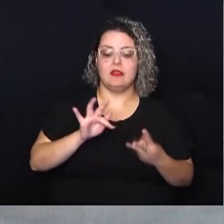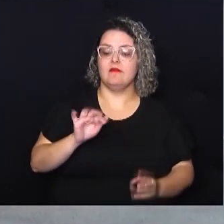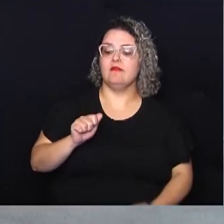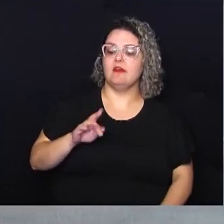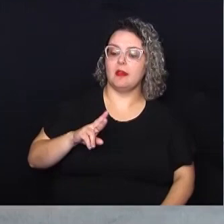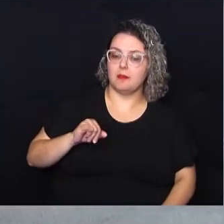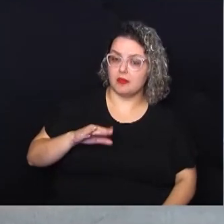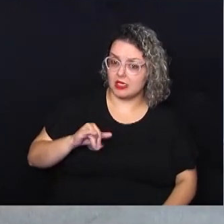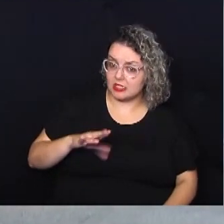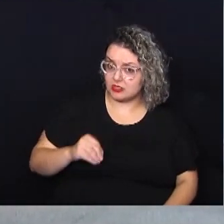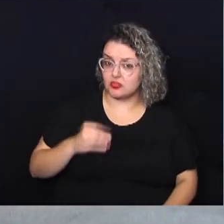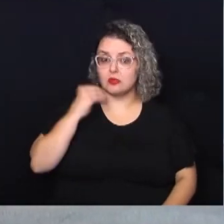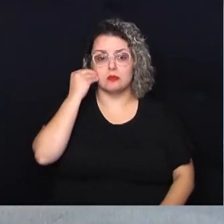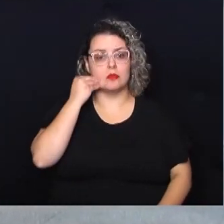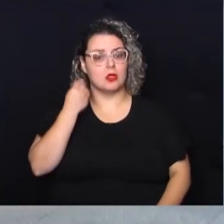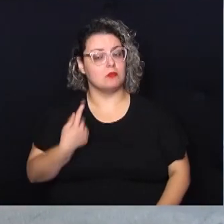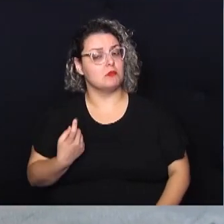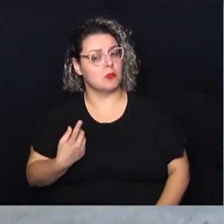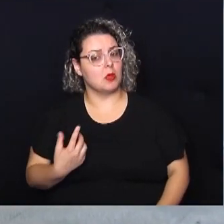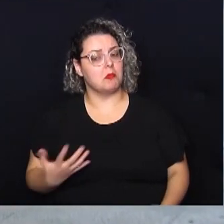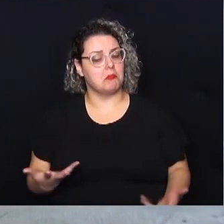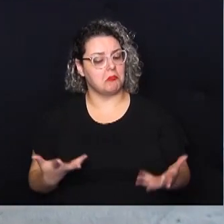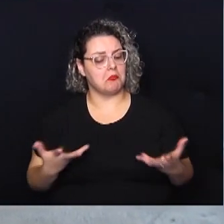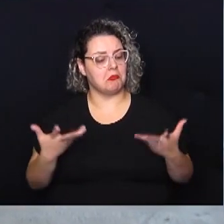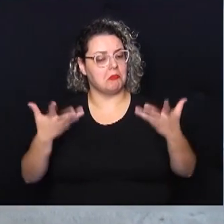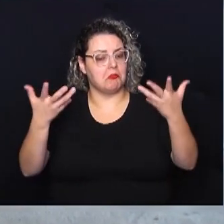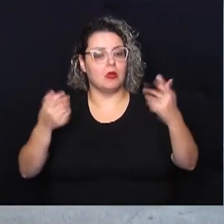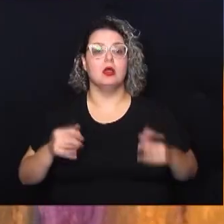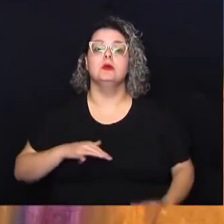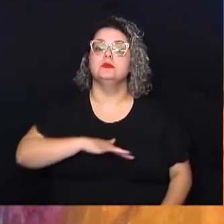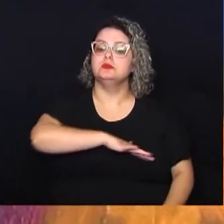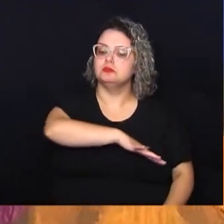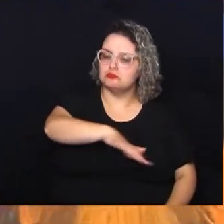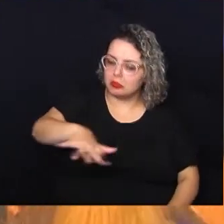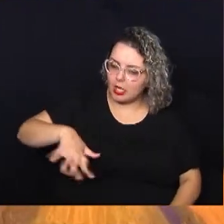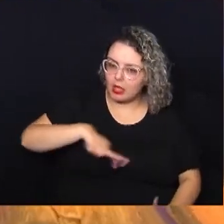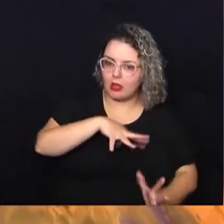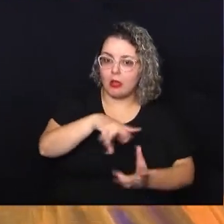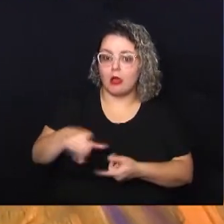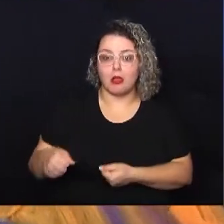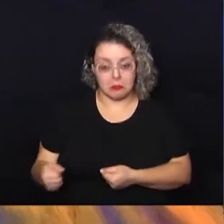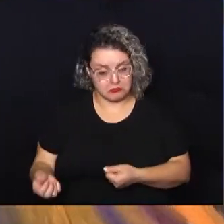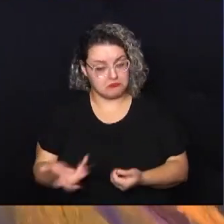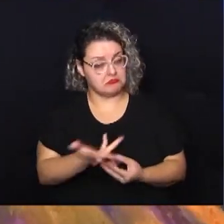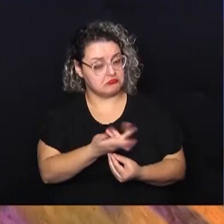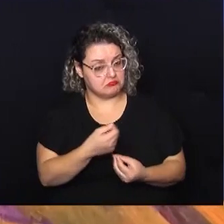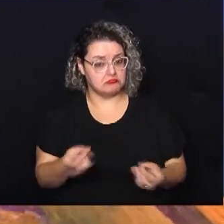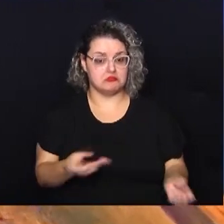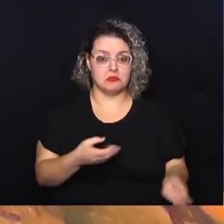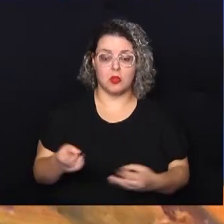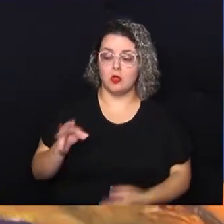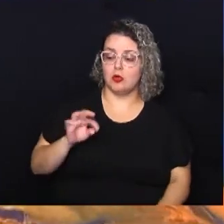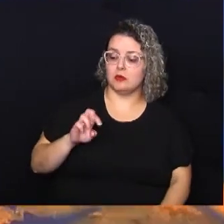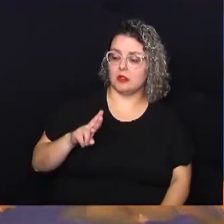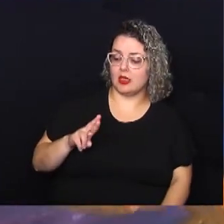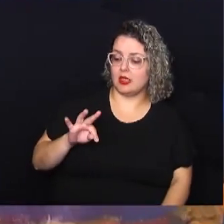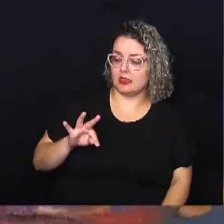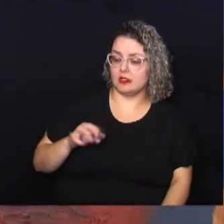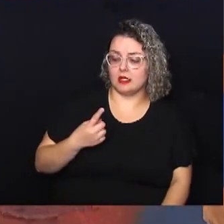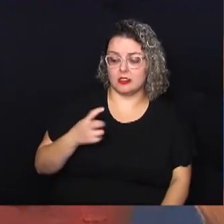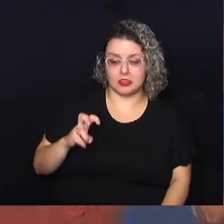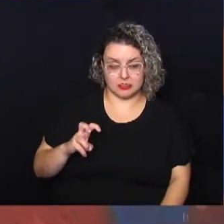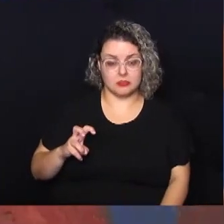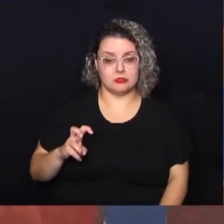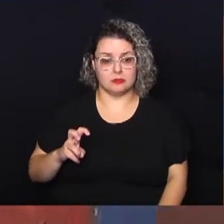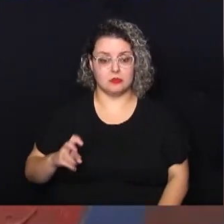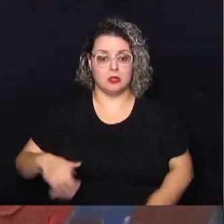trazem uma experiência única e vibrante no mundo da arte contemporânea. O TRT 15 da 15ª Região